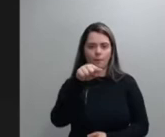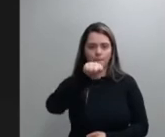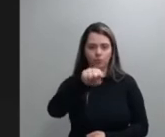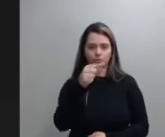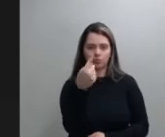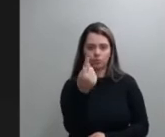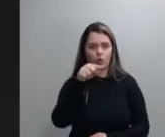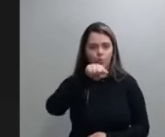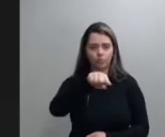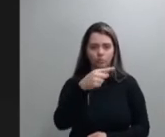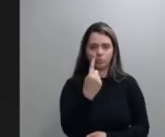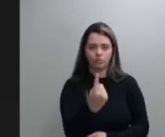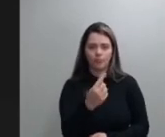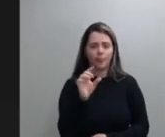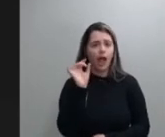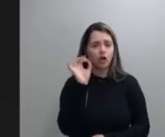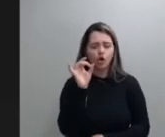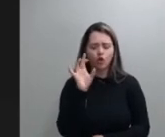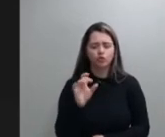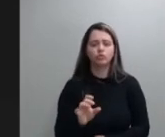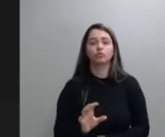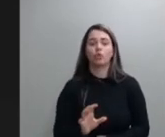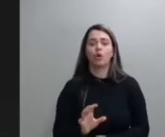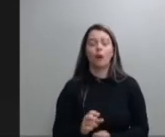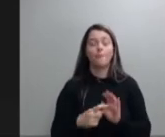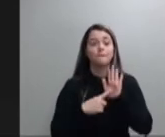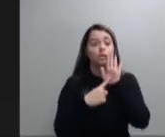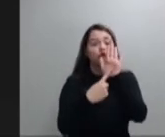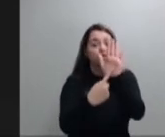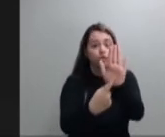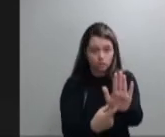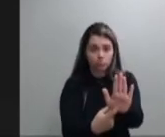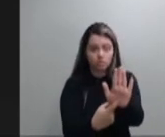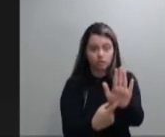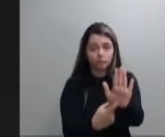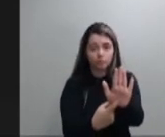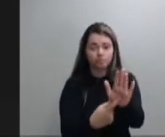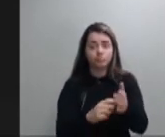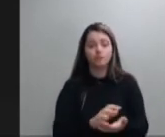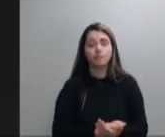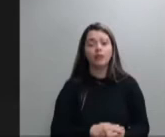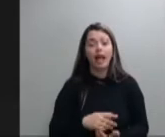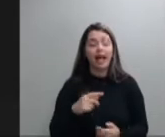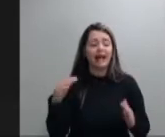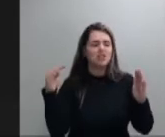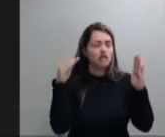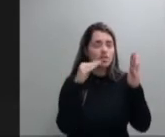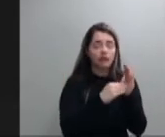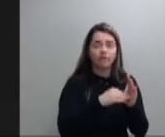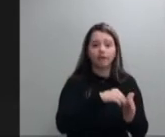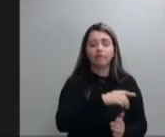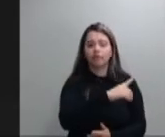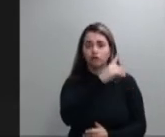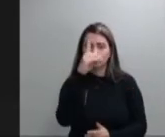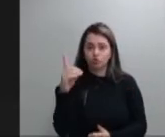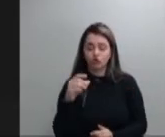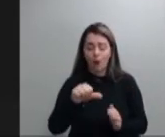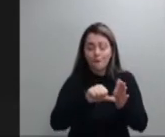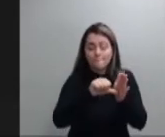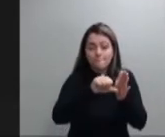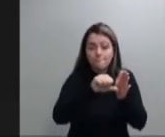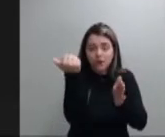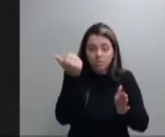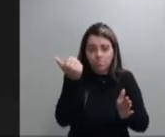somente será admitida a apresentação dos títulos adquiridos até a data da primeira publicação do edital de abertura do